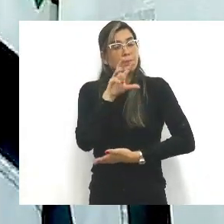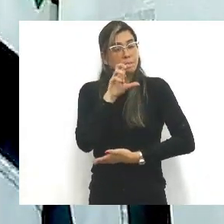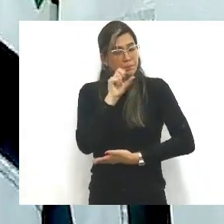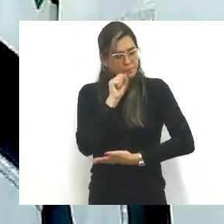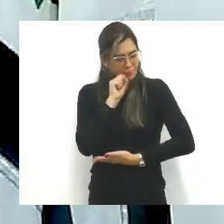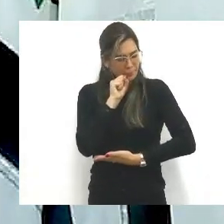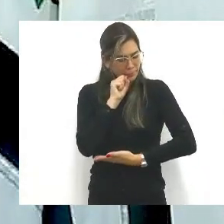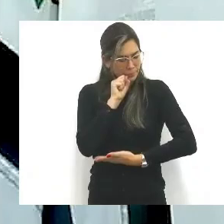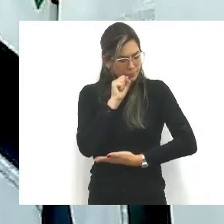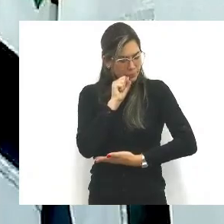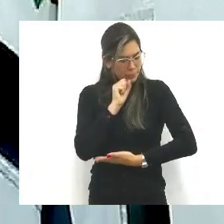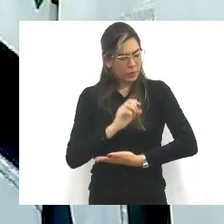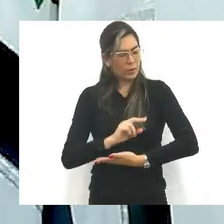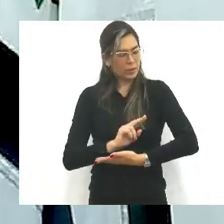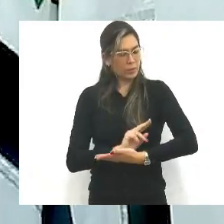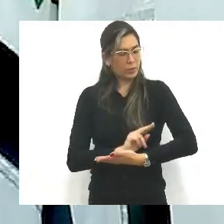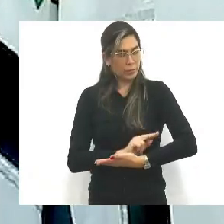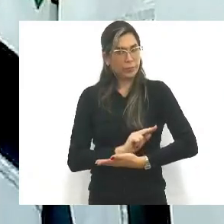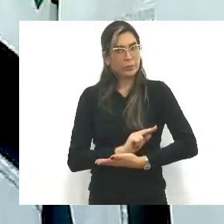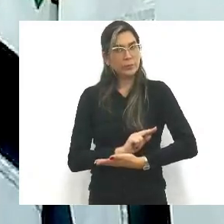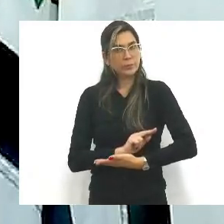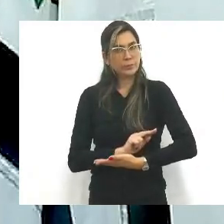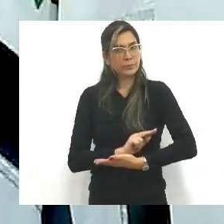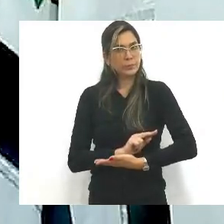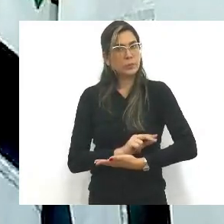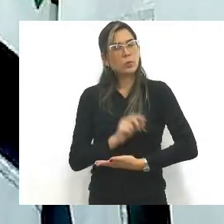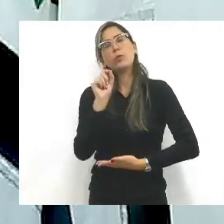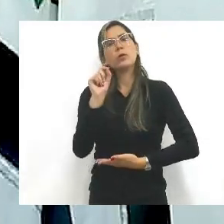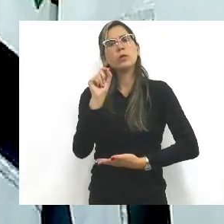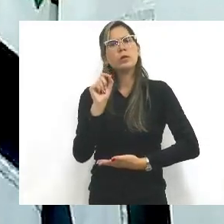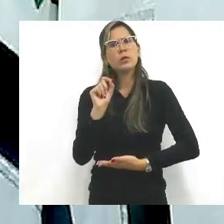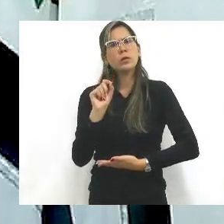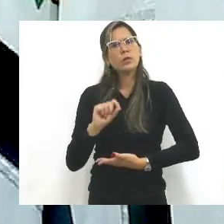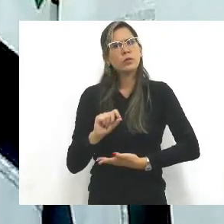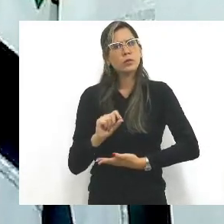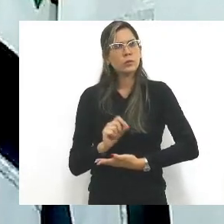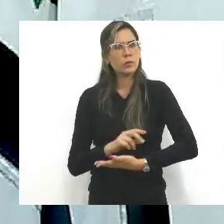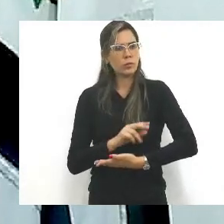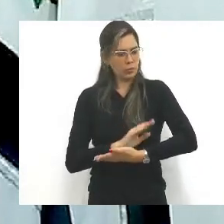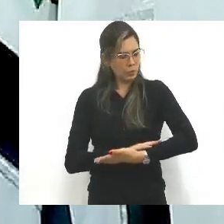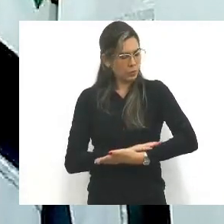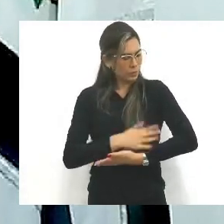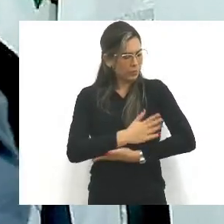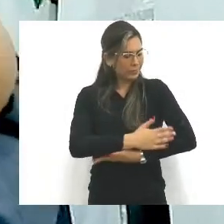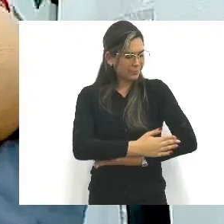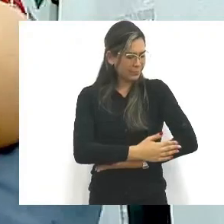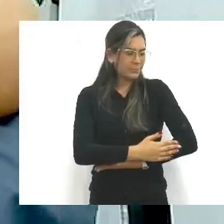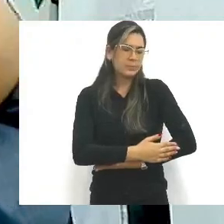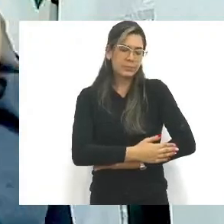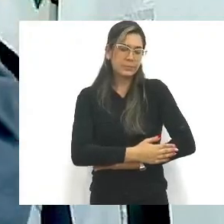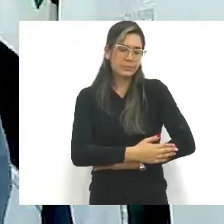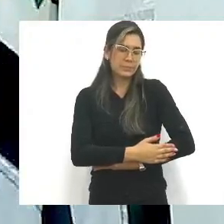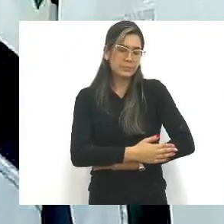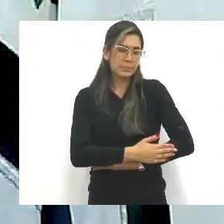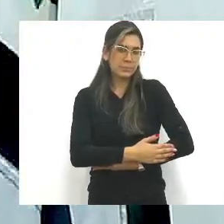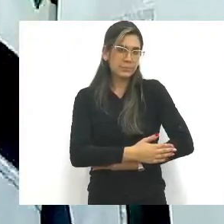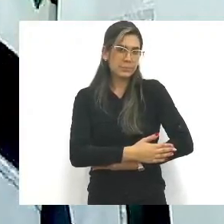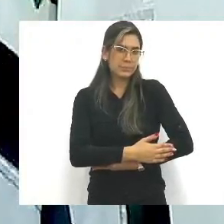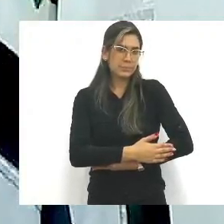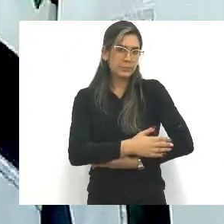e aí eu apliquei a técnica. Então, o que eu fiz naquele momento? Simplesmente, eu acolhi esse bebê aqui no meu colo,